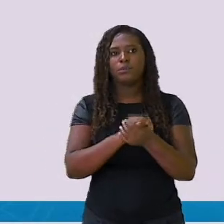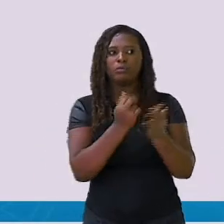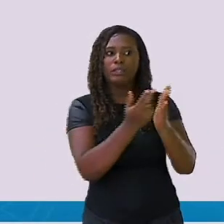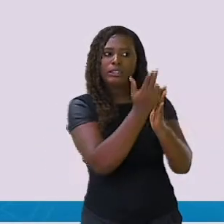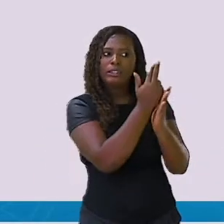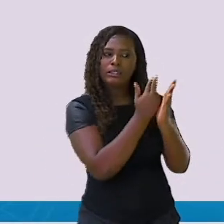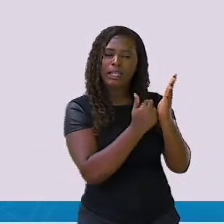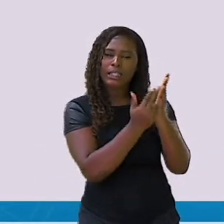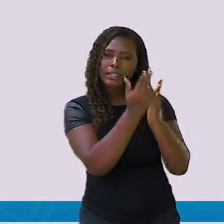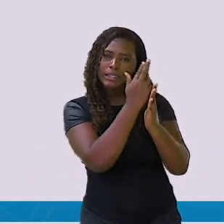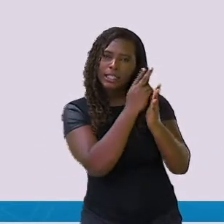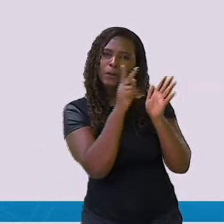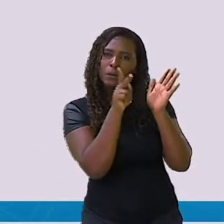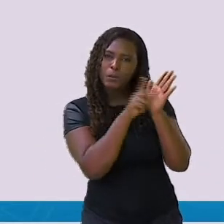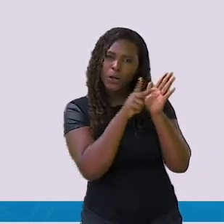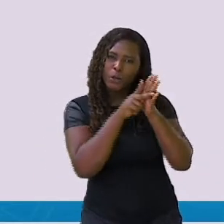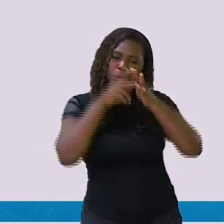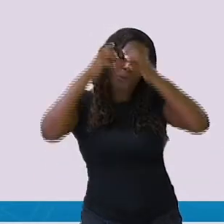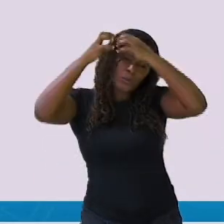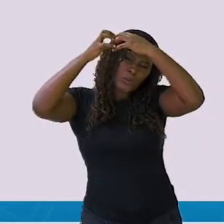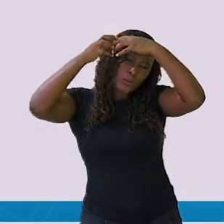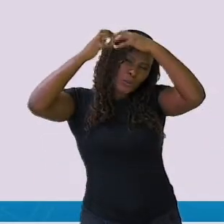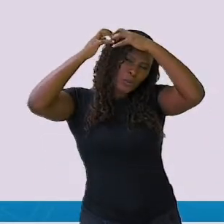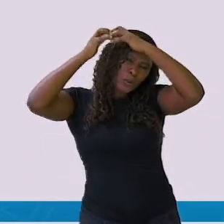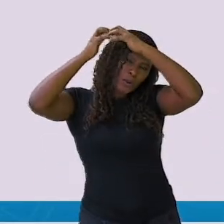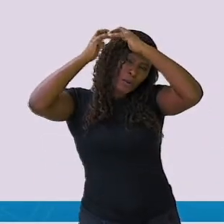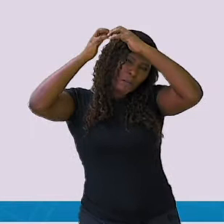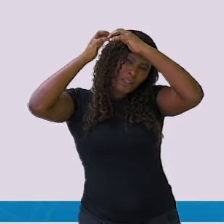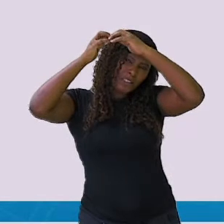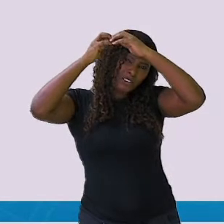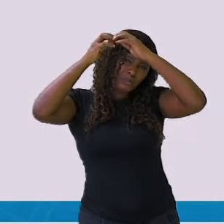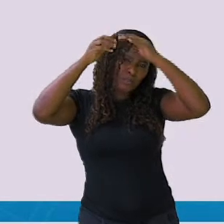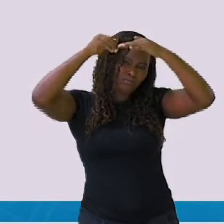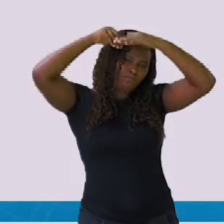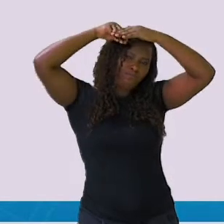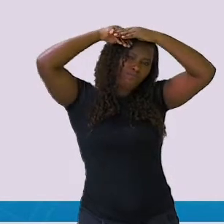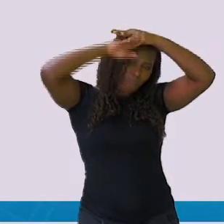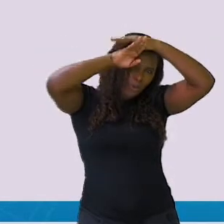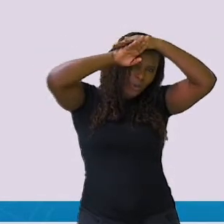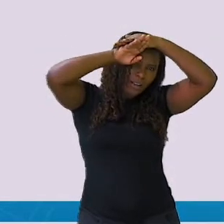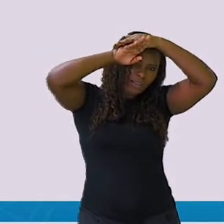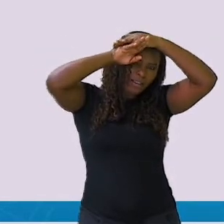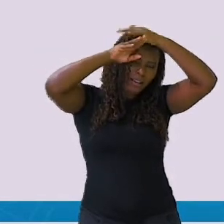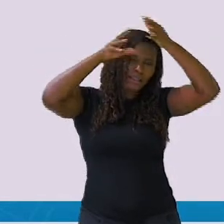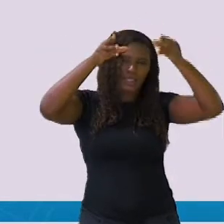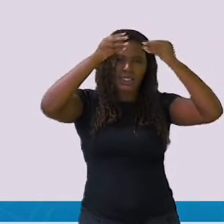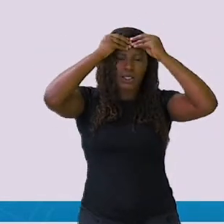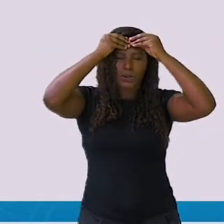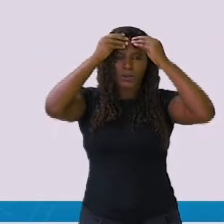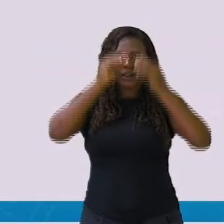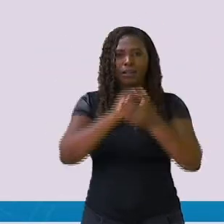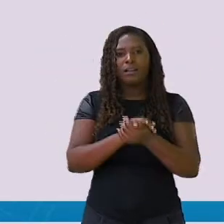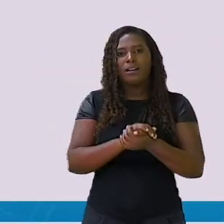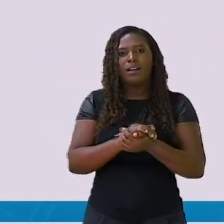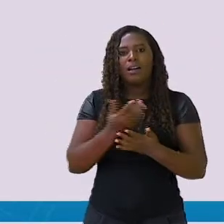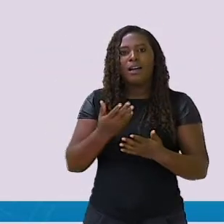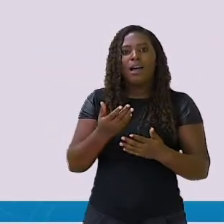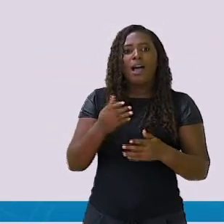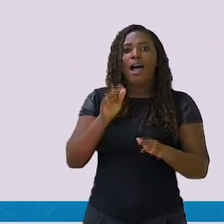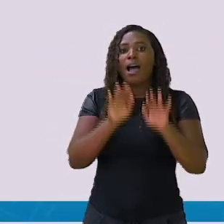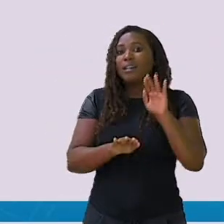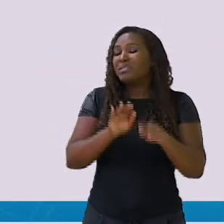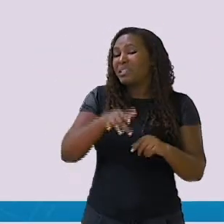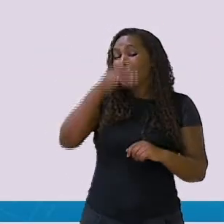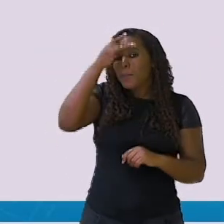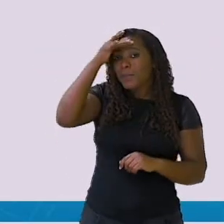ver mapas extremamente elaborados, mapas mentais extremamente elaborados e que, por quê? São feitos por pessoas que já têm